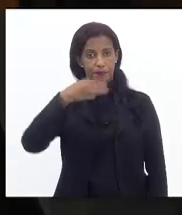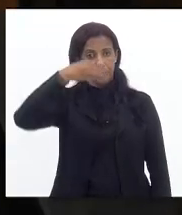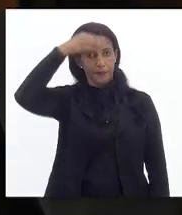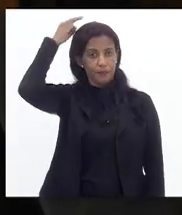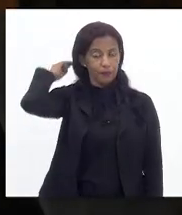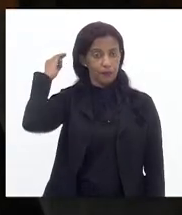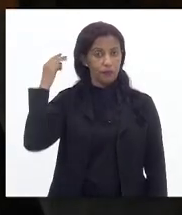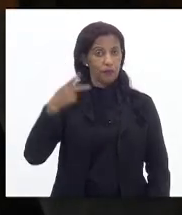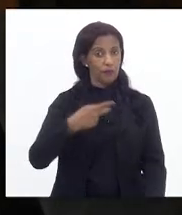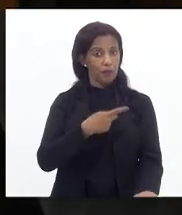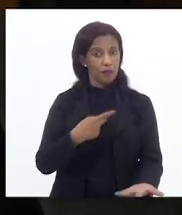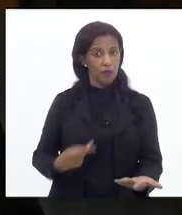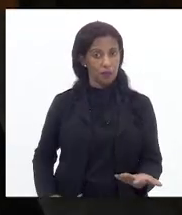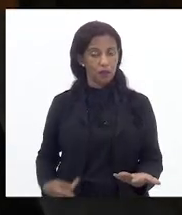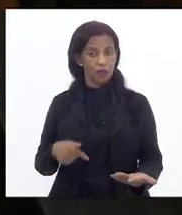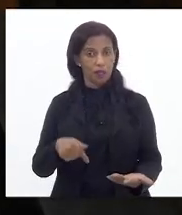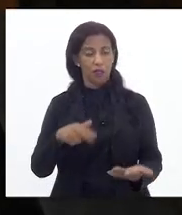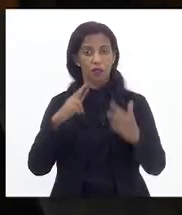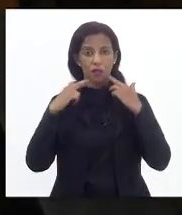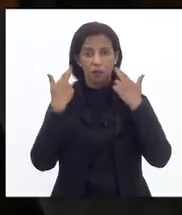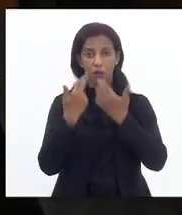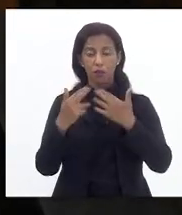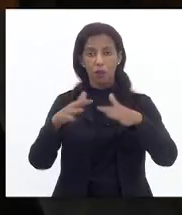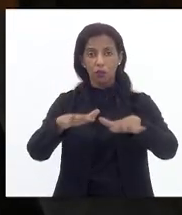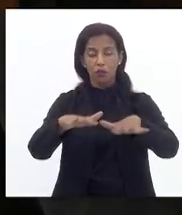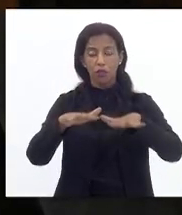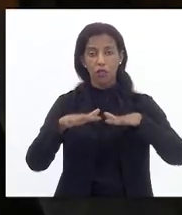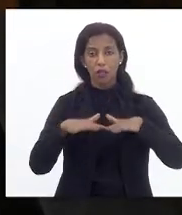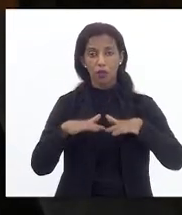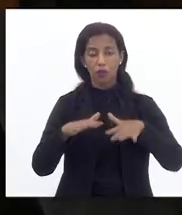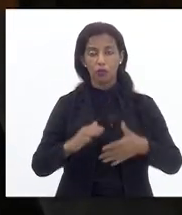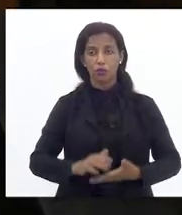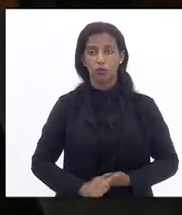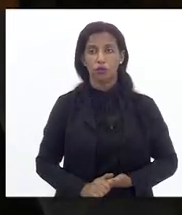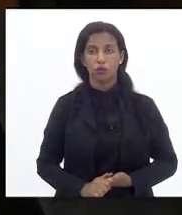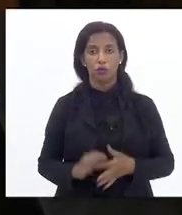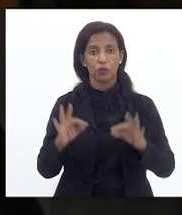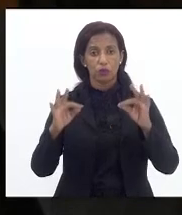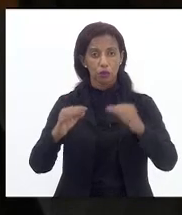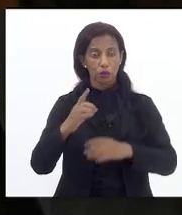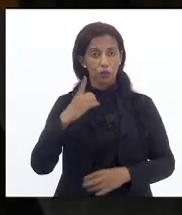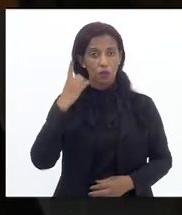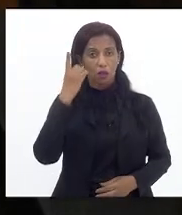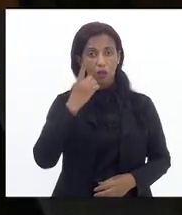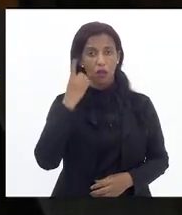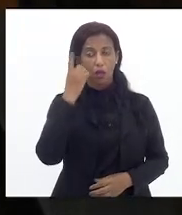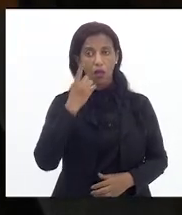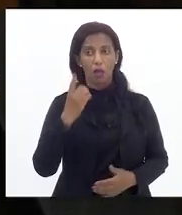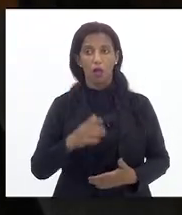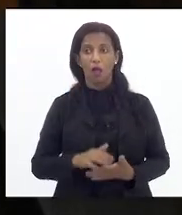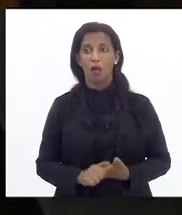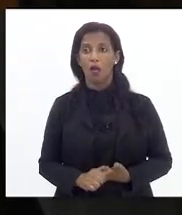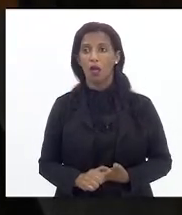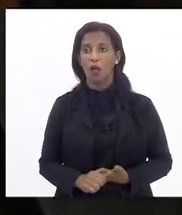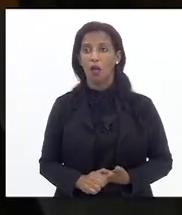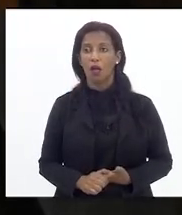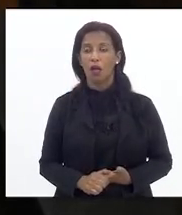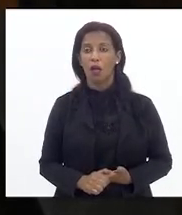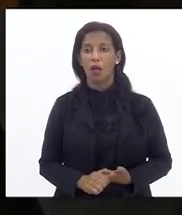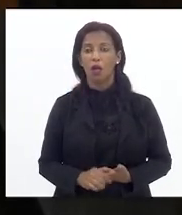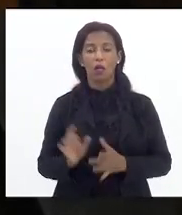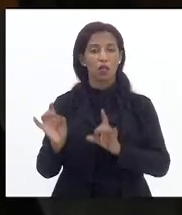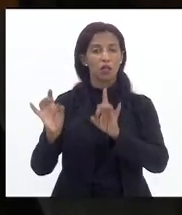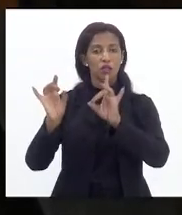presídio dessa audiência pública em cumprimento a todos os deputados e todos aqueles que fazem parte da mesa